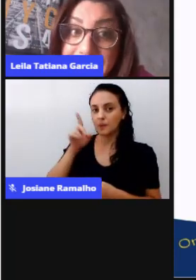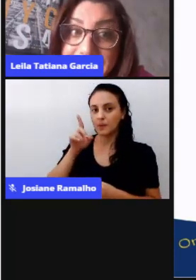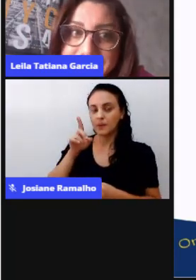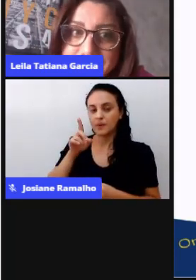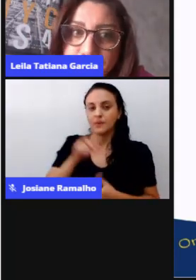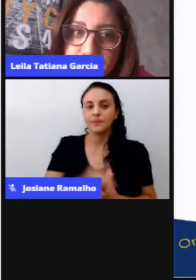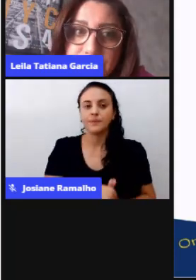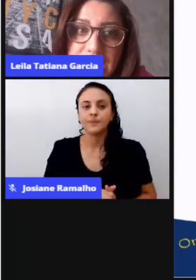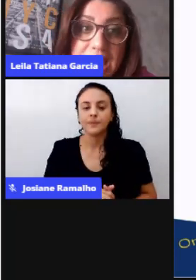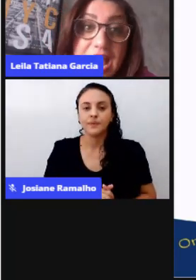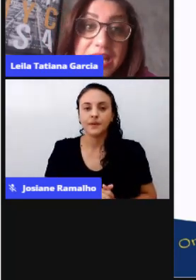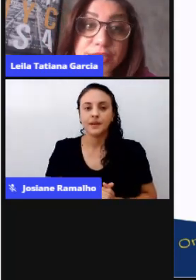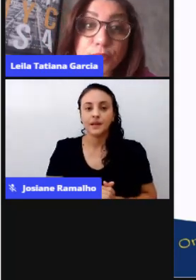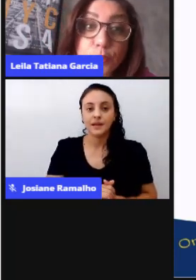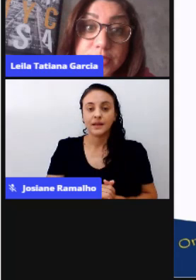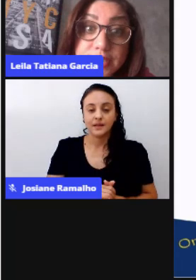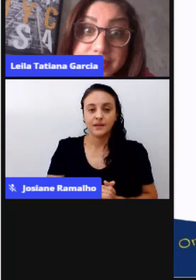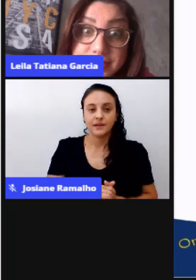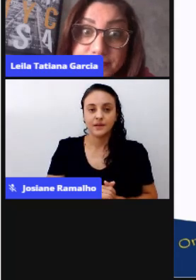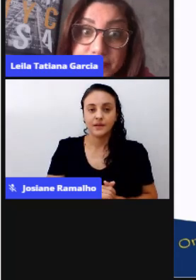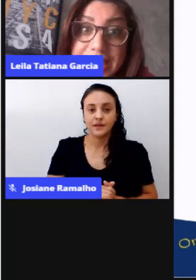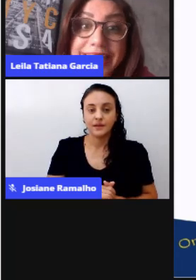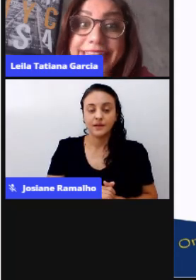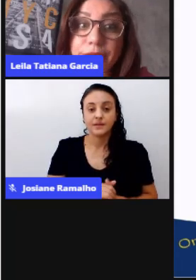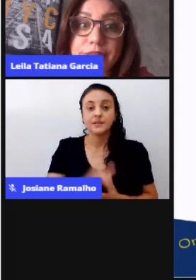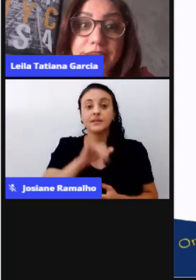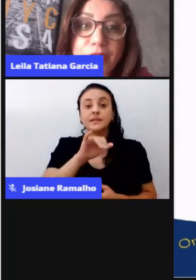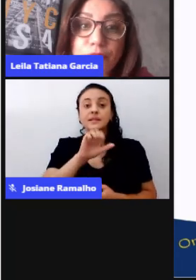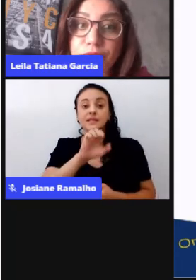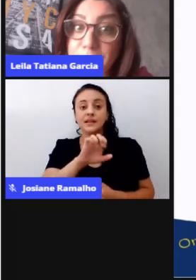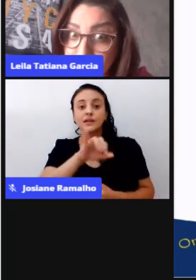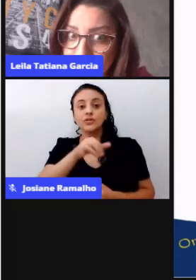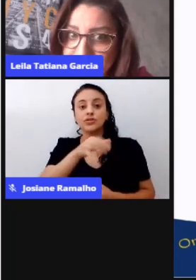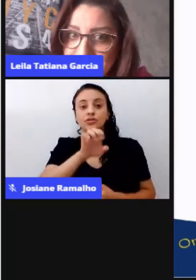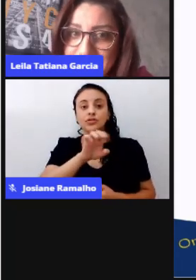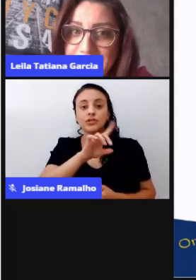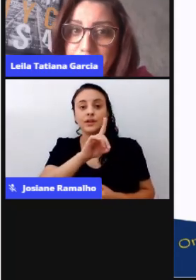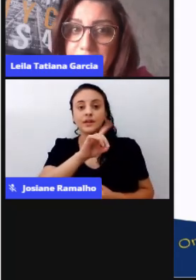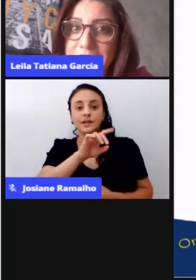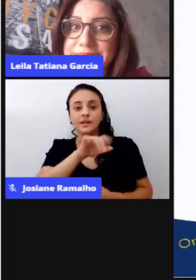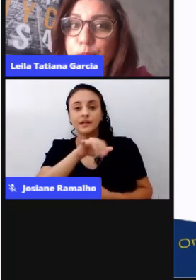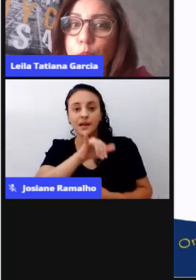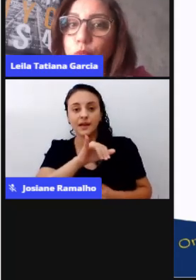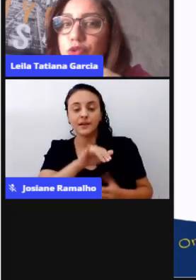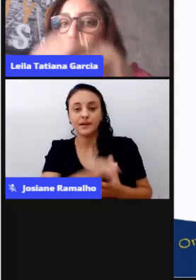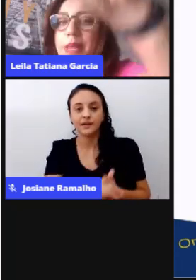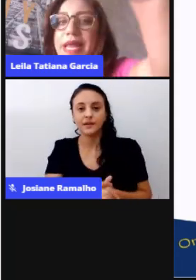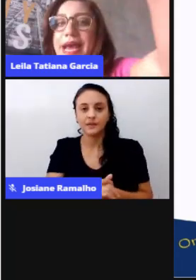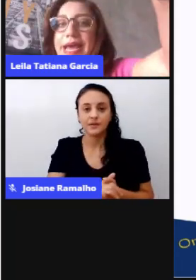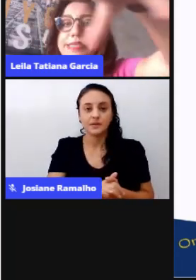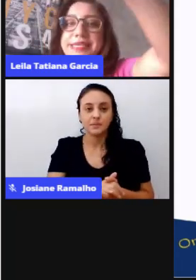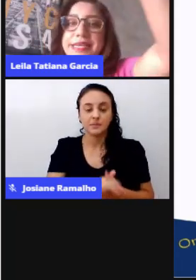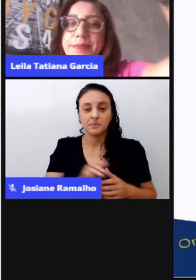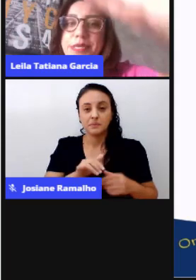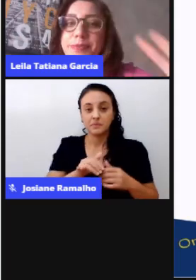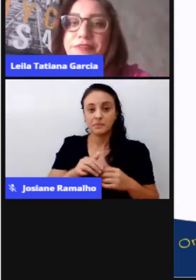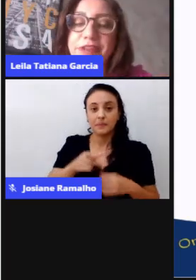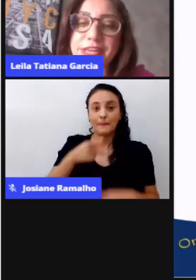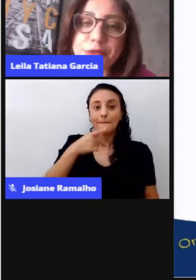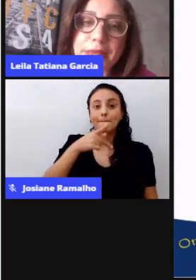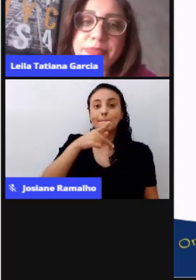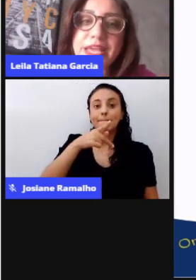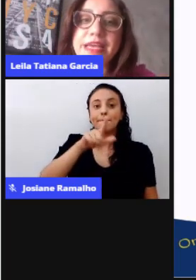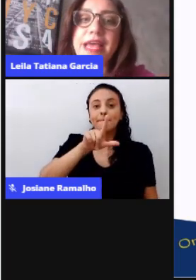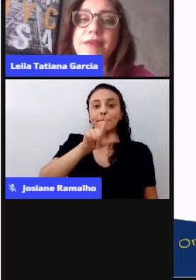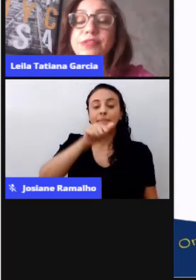fossem planárias, as lutas não teriam fim. E aí aparece um monte de planárias ali mais